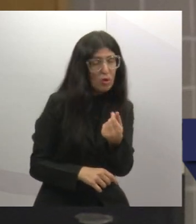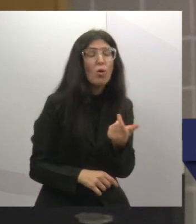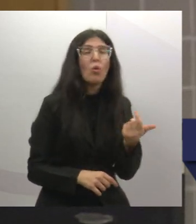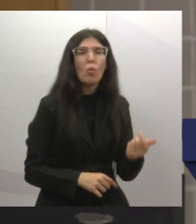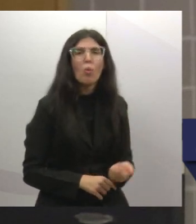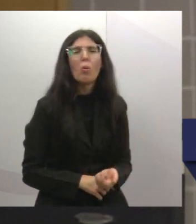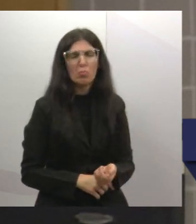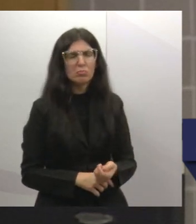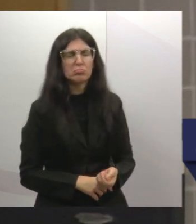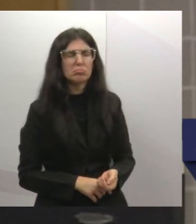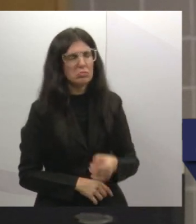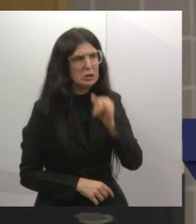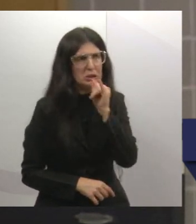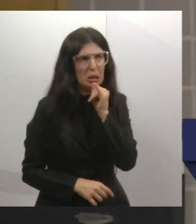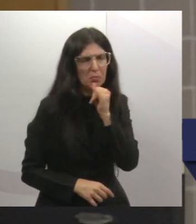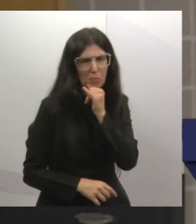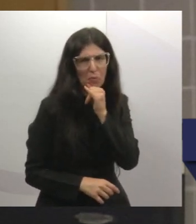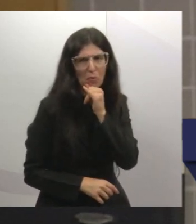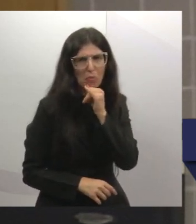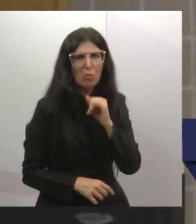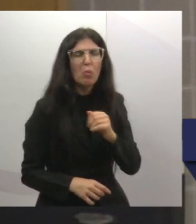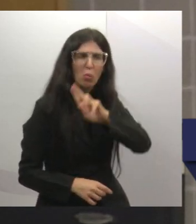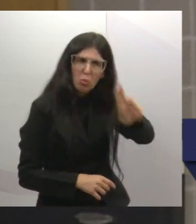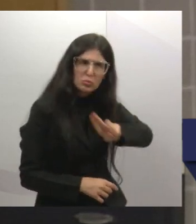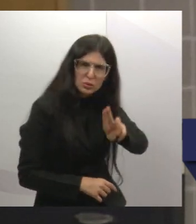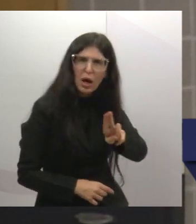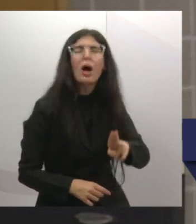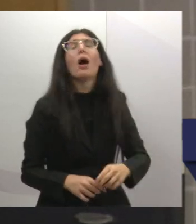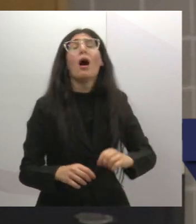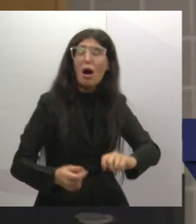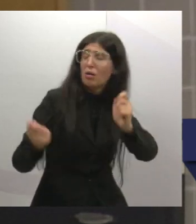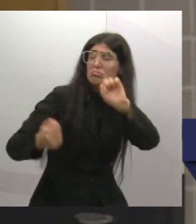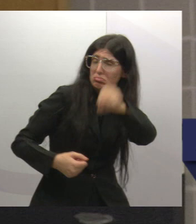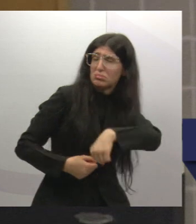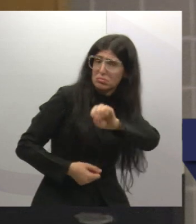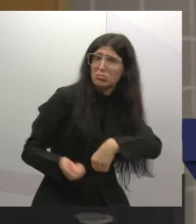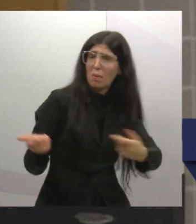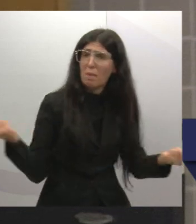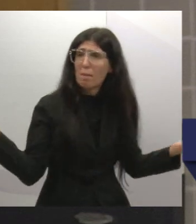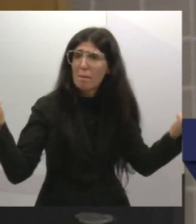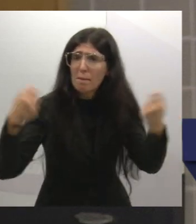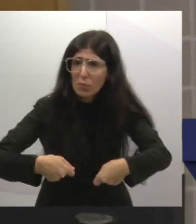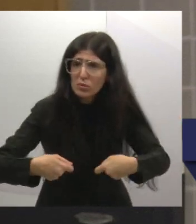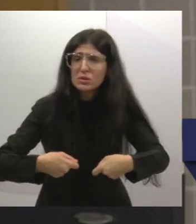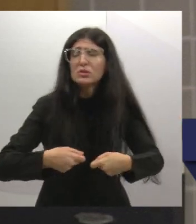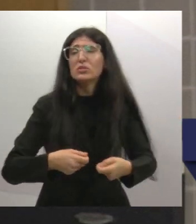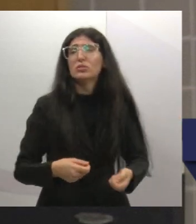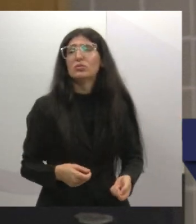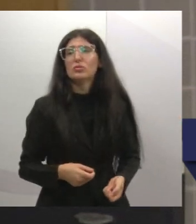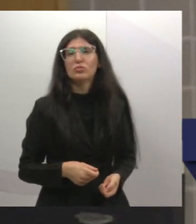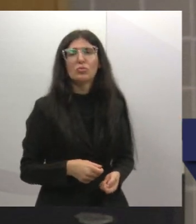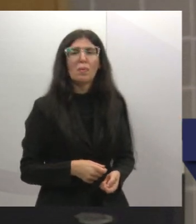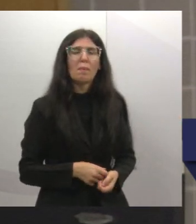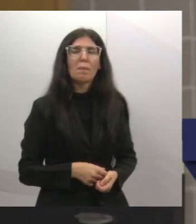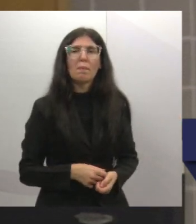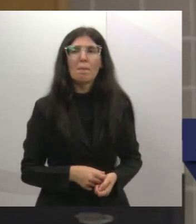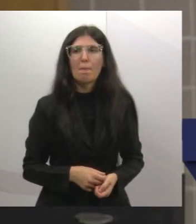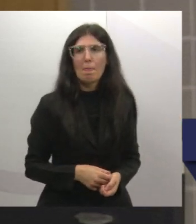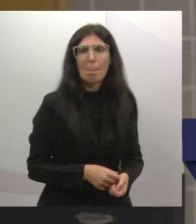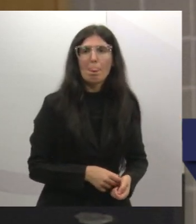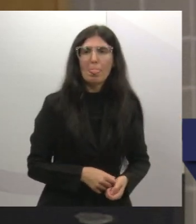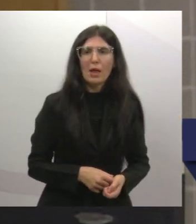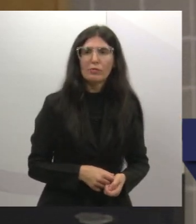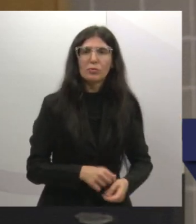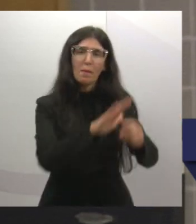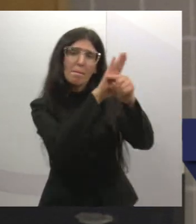poder contribuir com essa possibilidade de queda de receita do